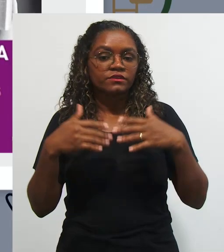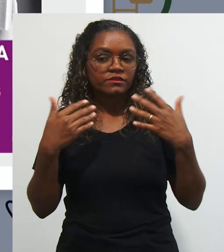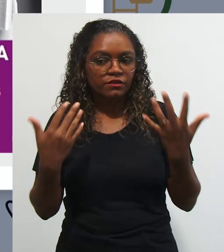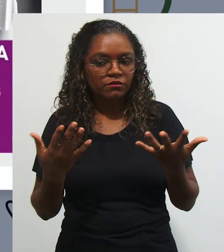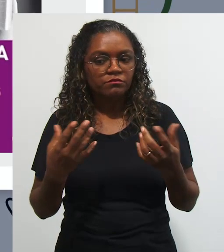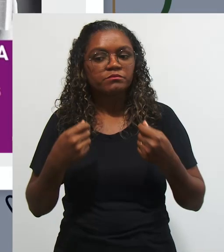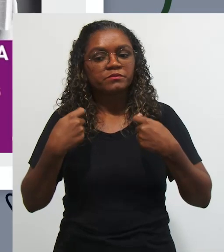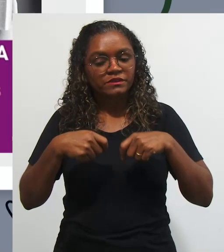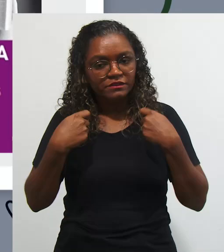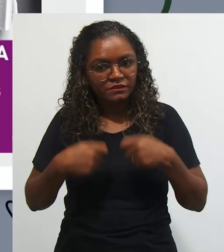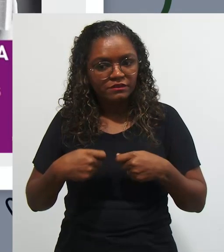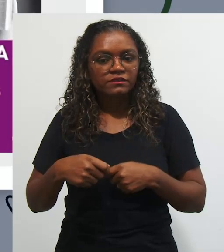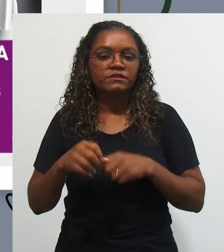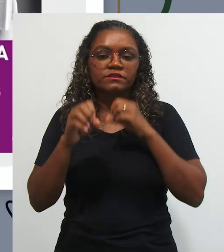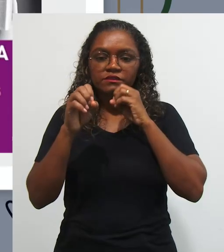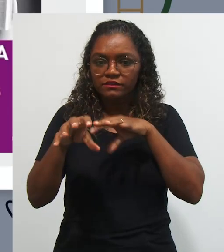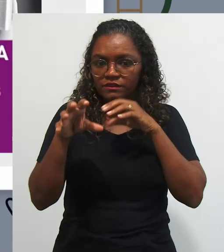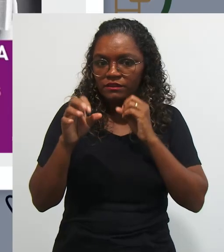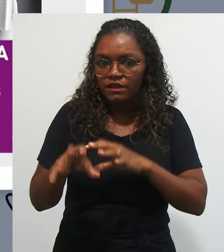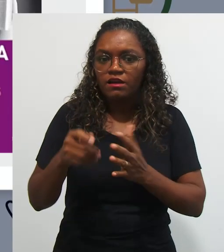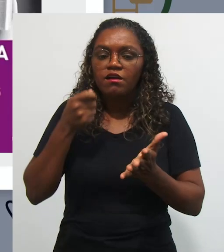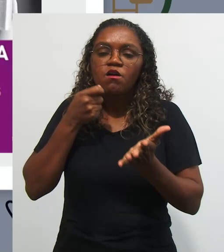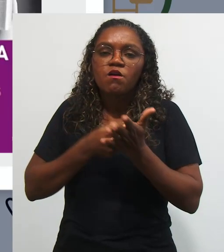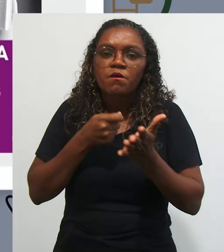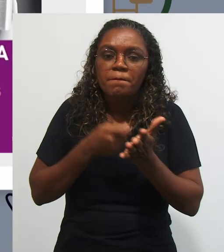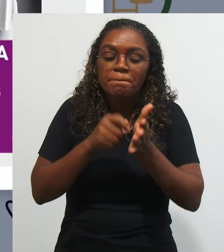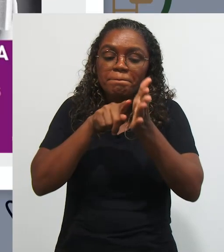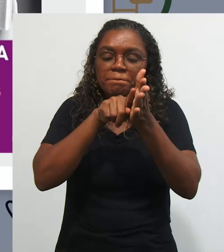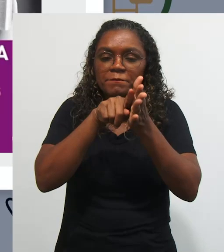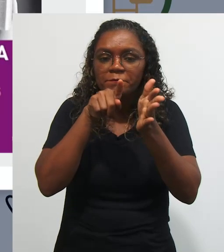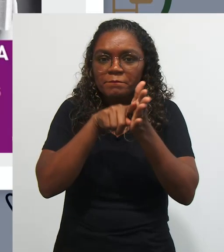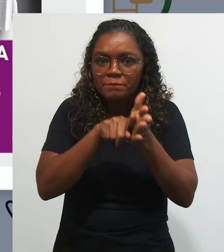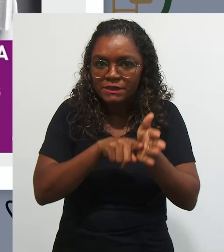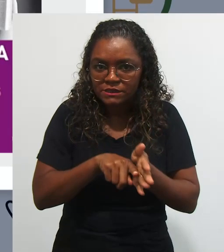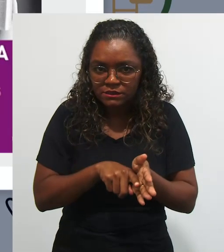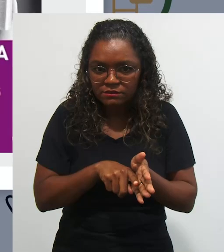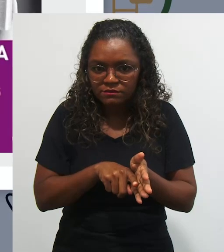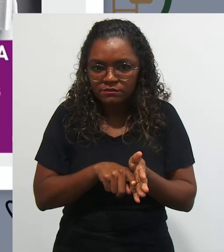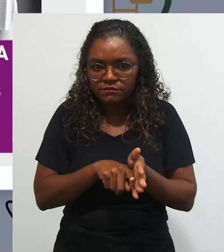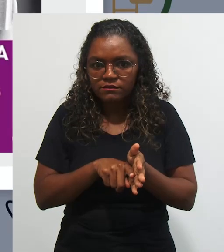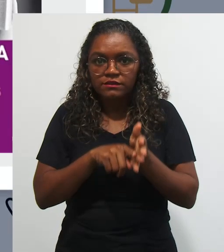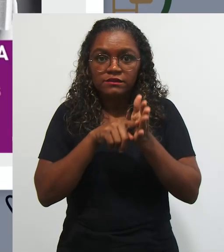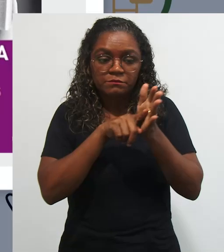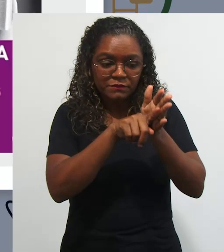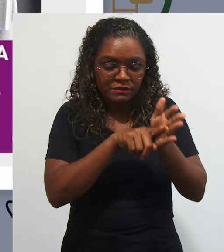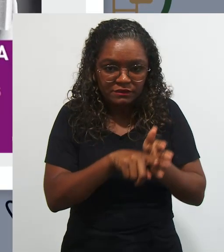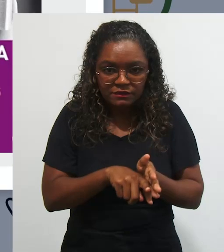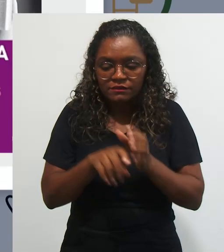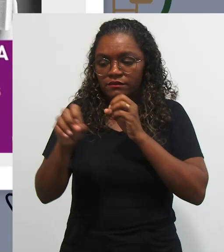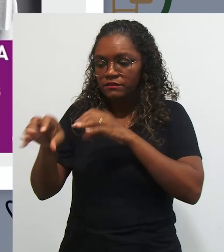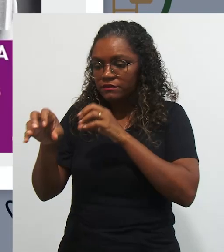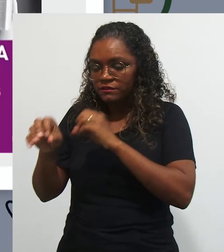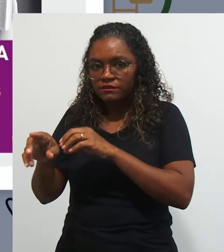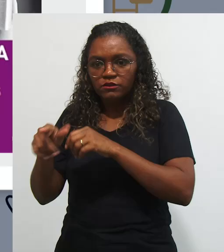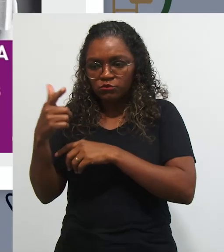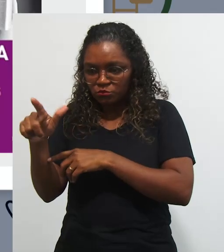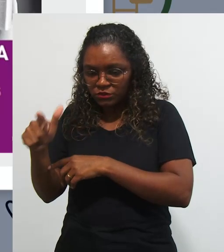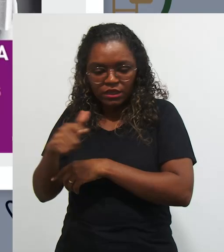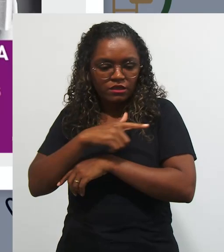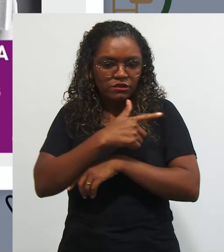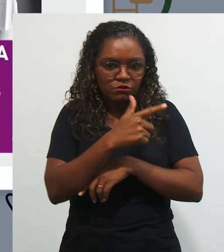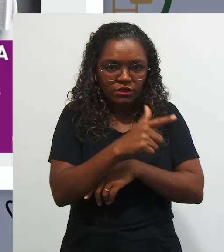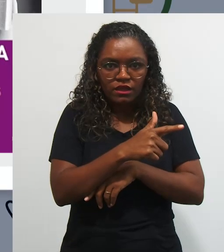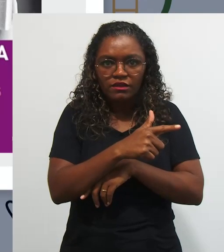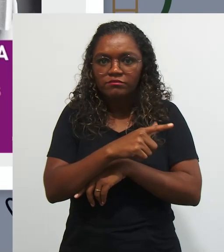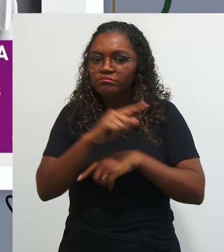Vale reforçar, né? Ensinar exige pesquisa. Não há ensino sem pesquisa, nem